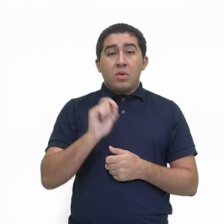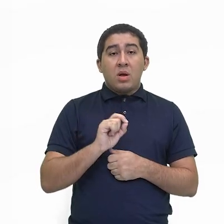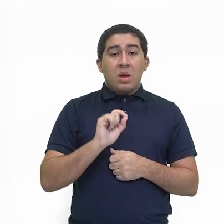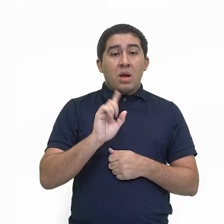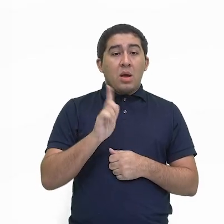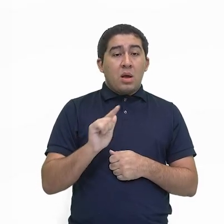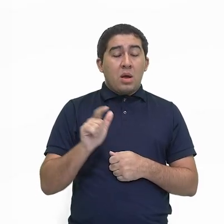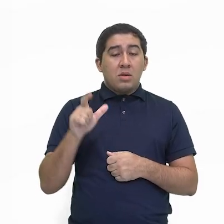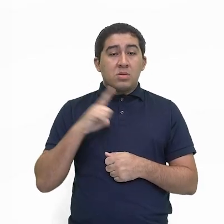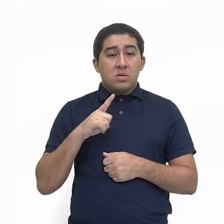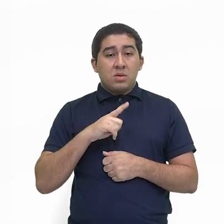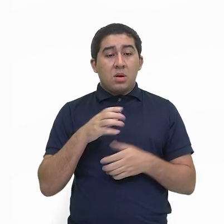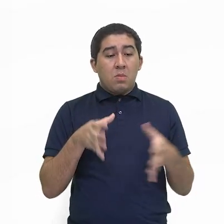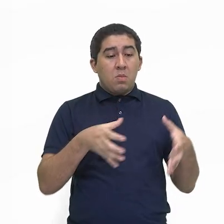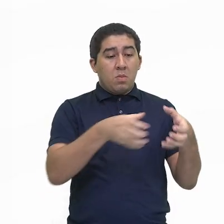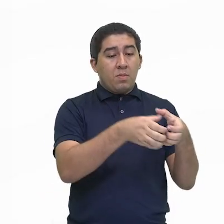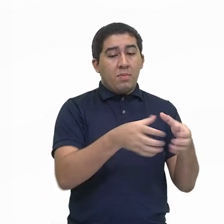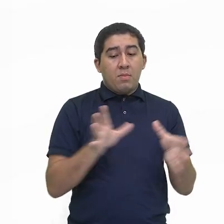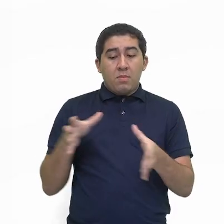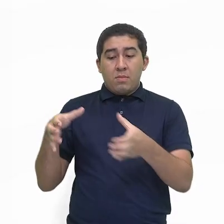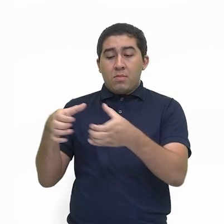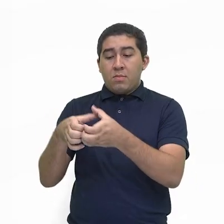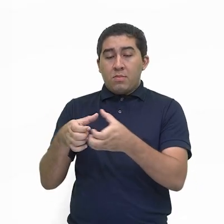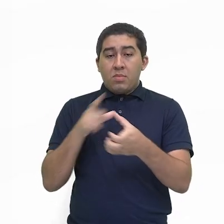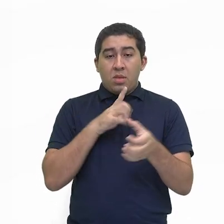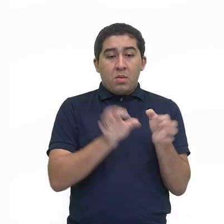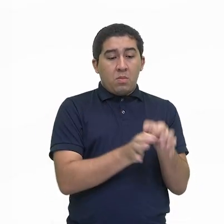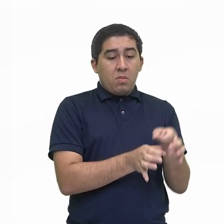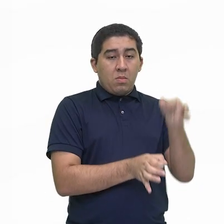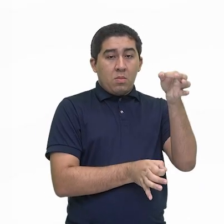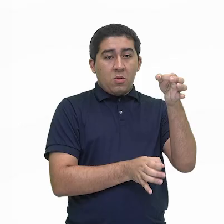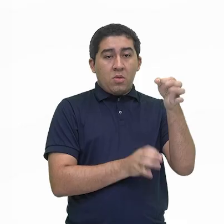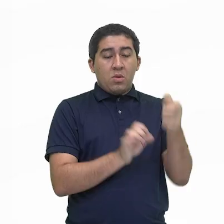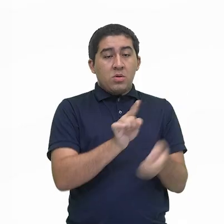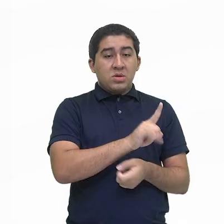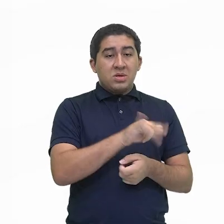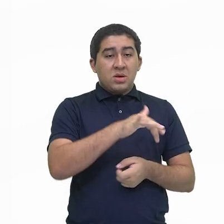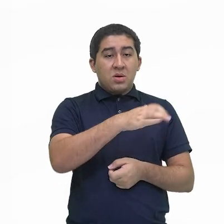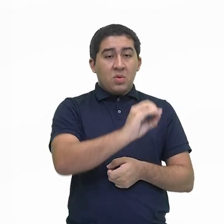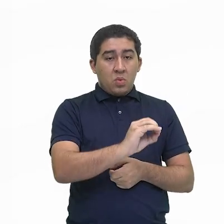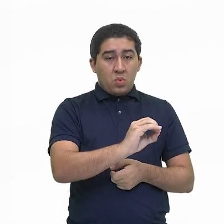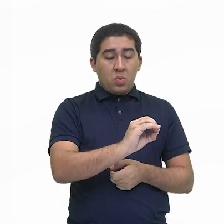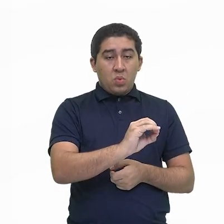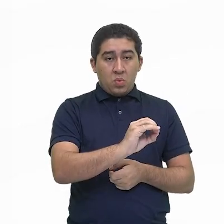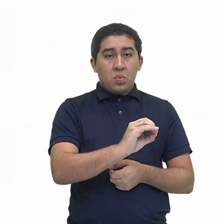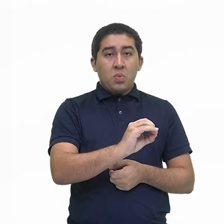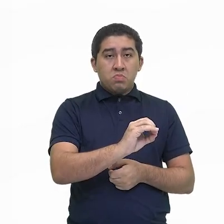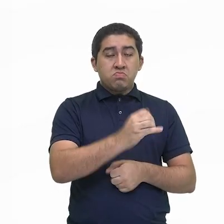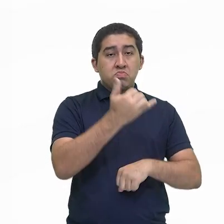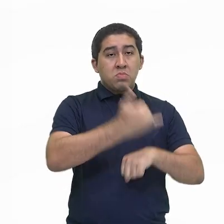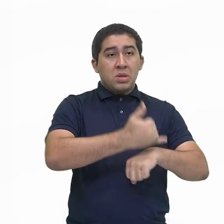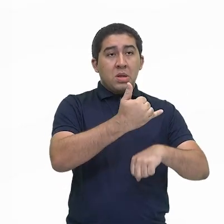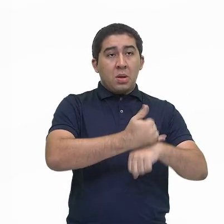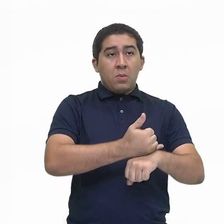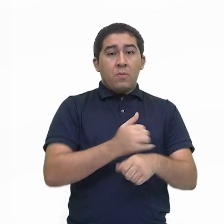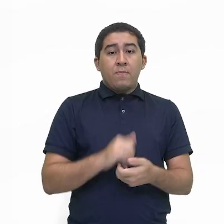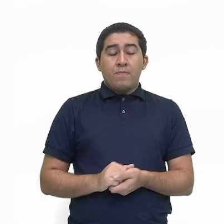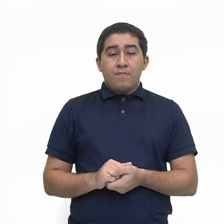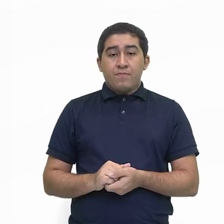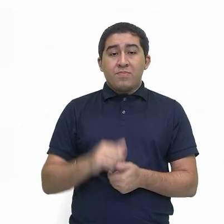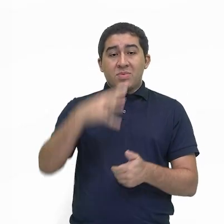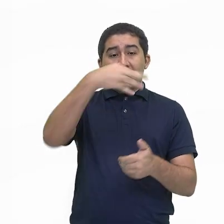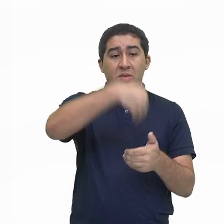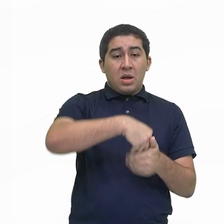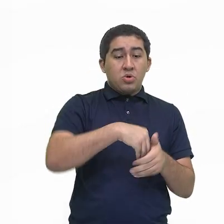2 semicelas. Na primeira, o zinco, na sua forma metálica, dentro de